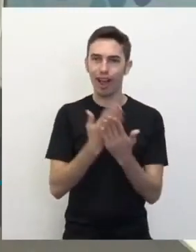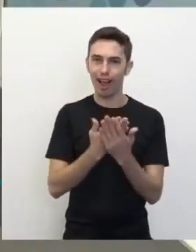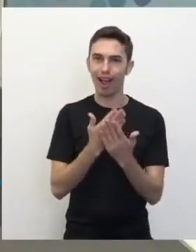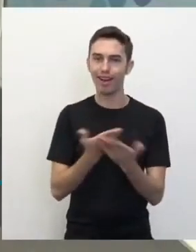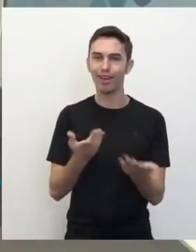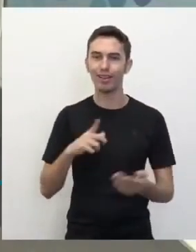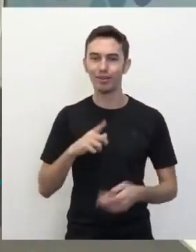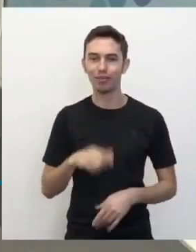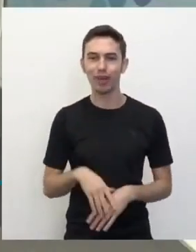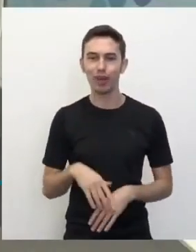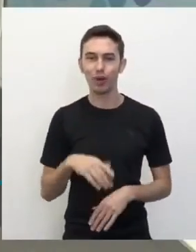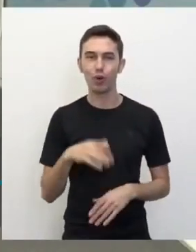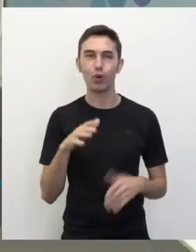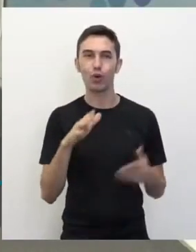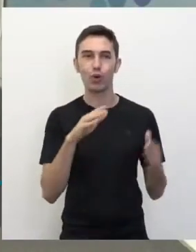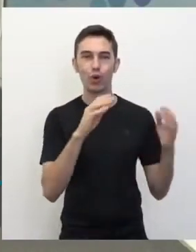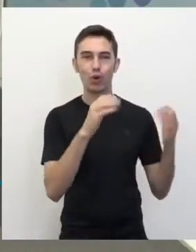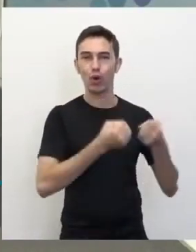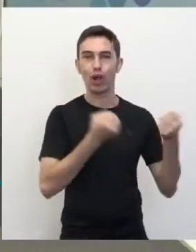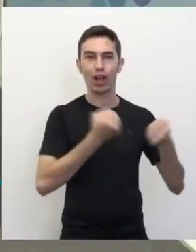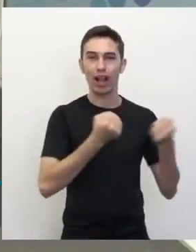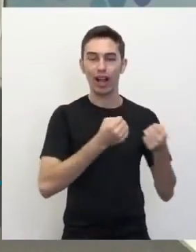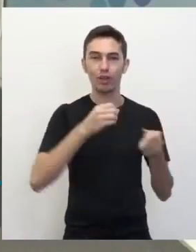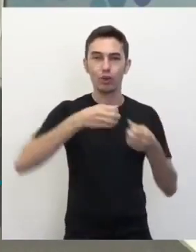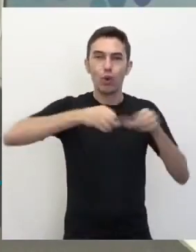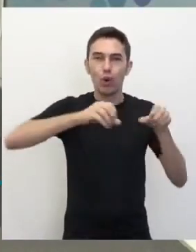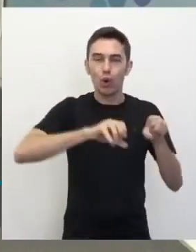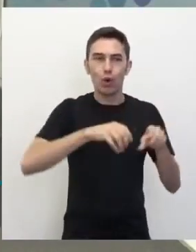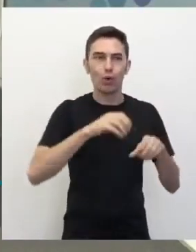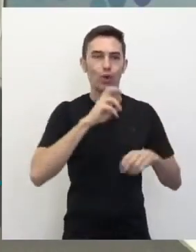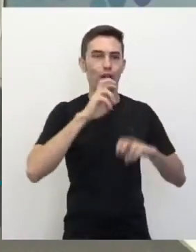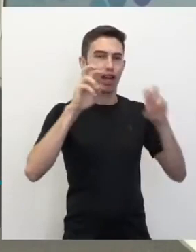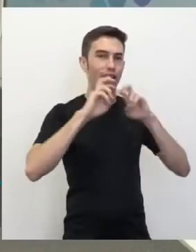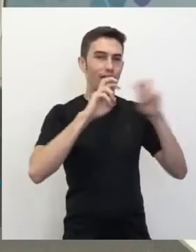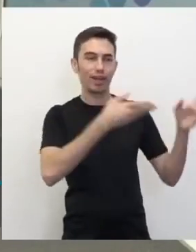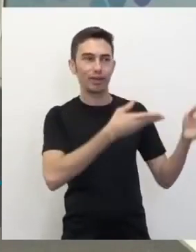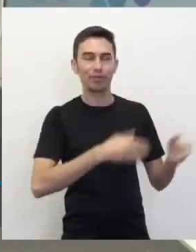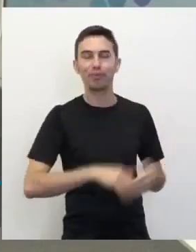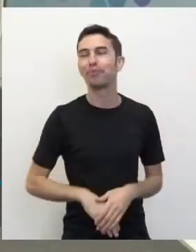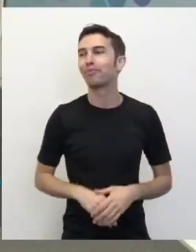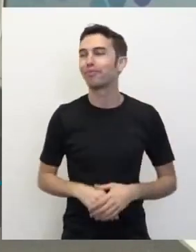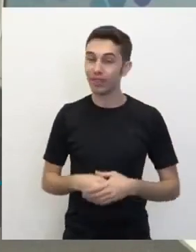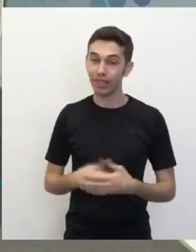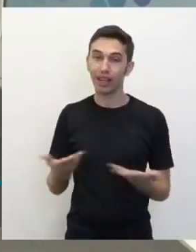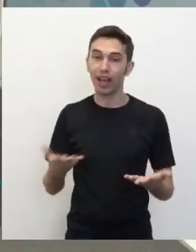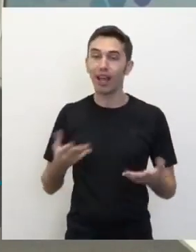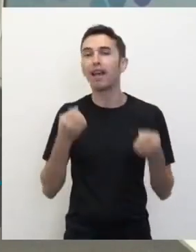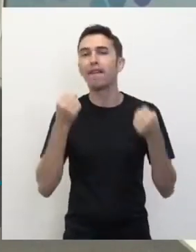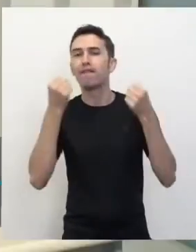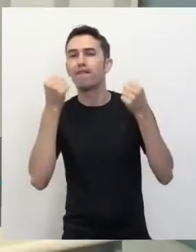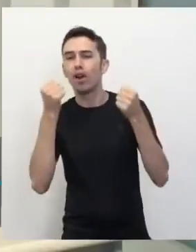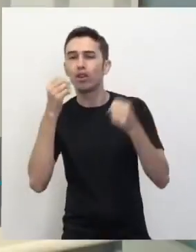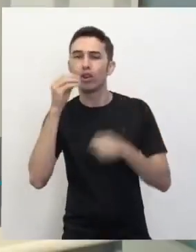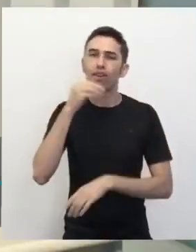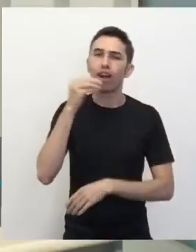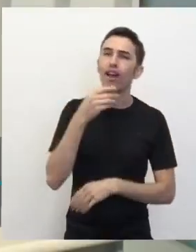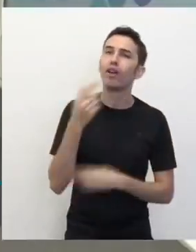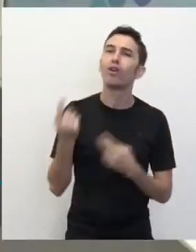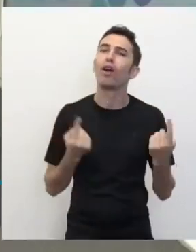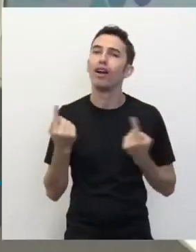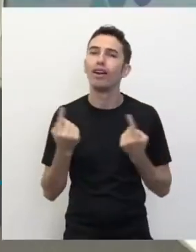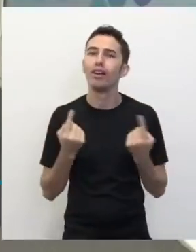passo o carro do ovo. É verdade. Turma, era um avião. E aí, forte ou fraco? Forte, aqui